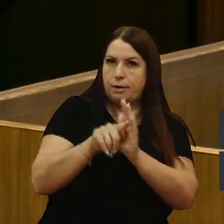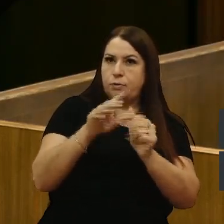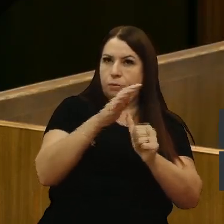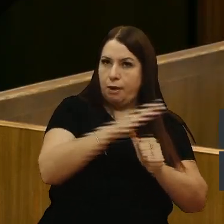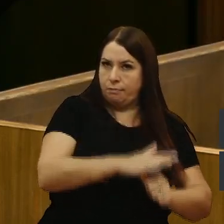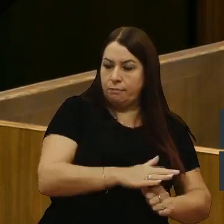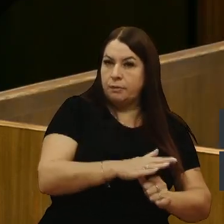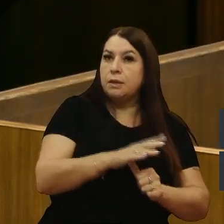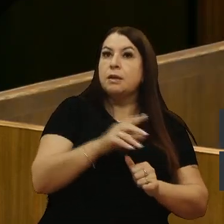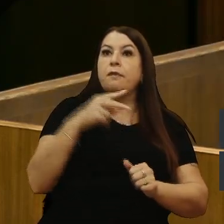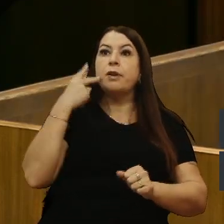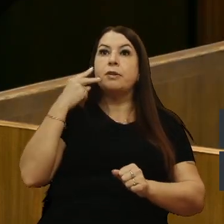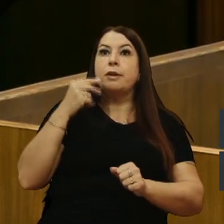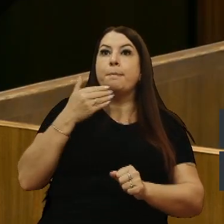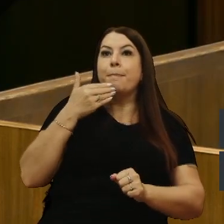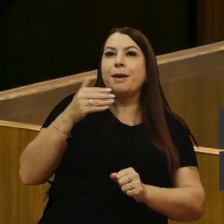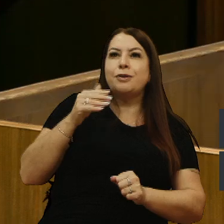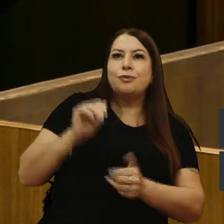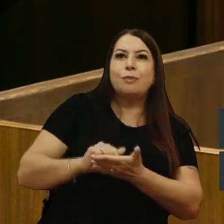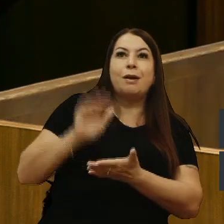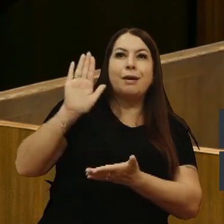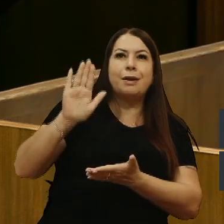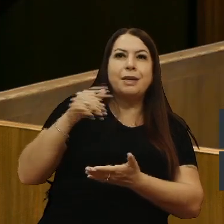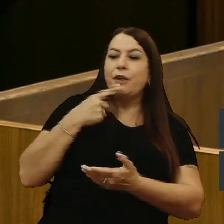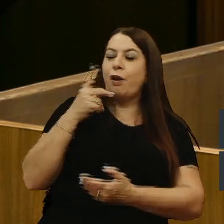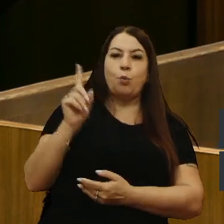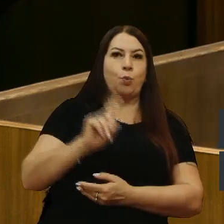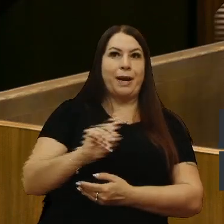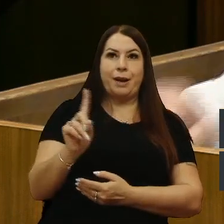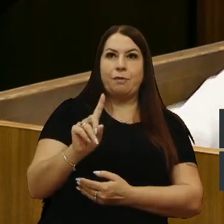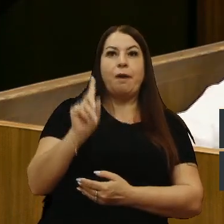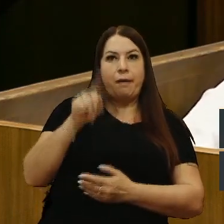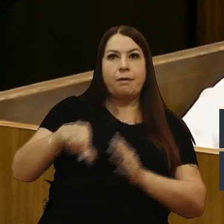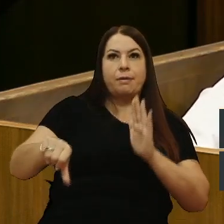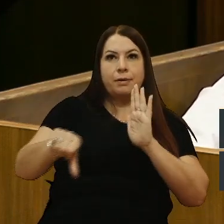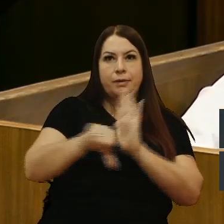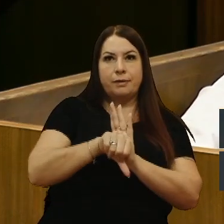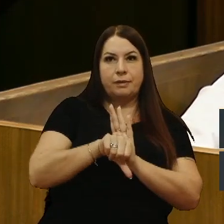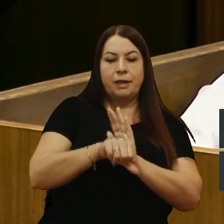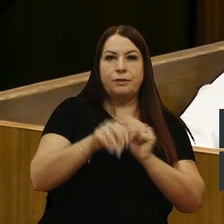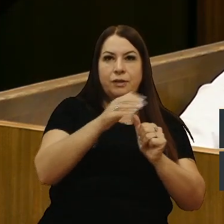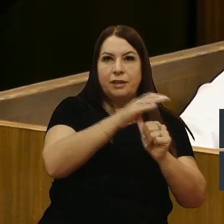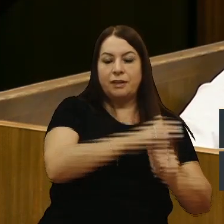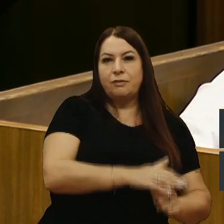A vereadora Estela me pede uma parte e eu nego, é crime de misoginia.